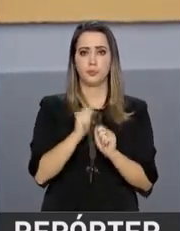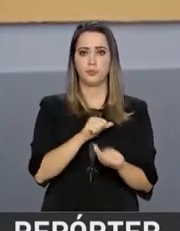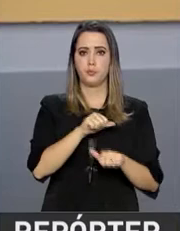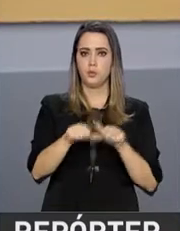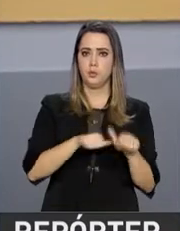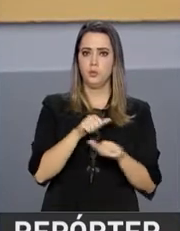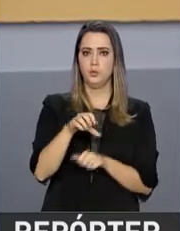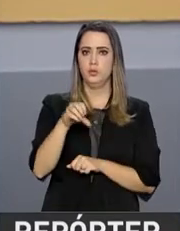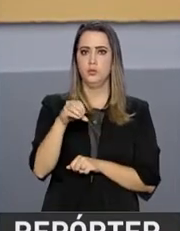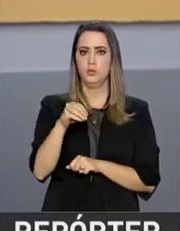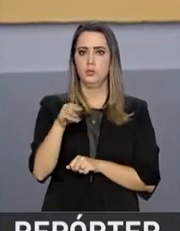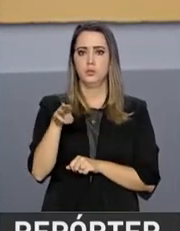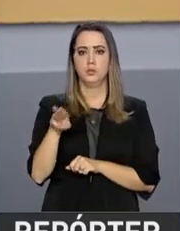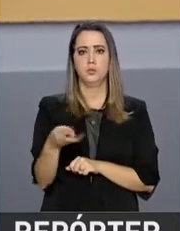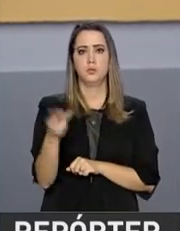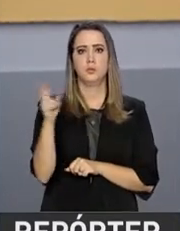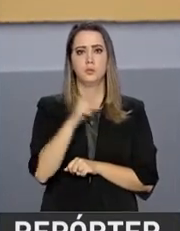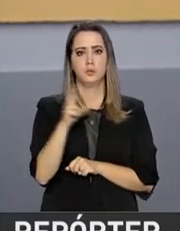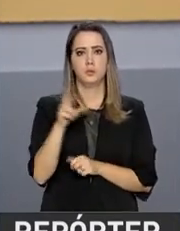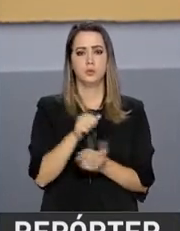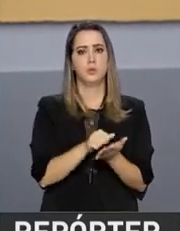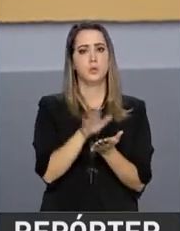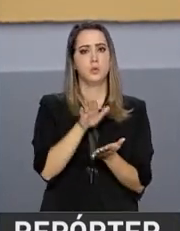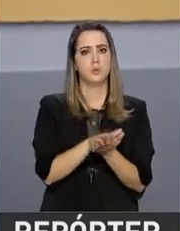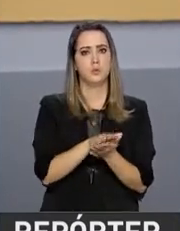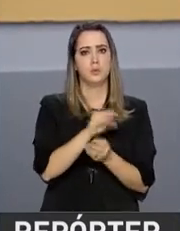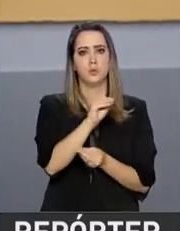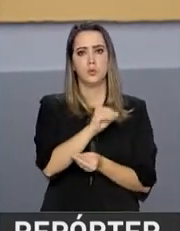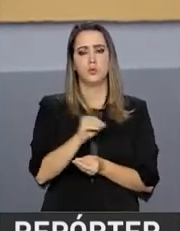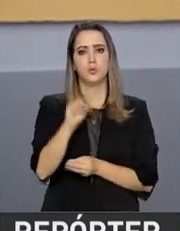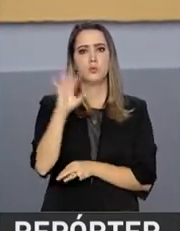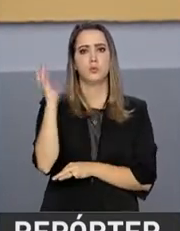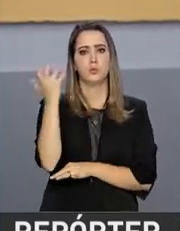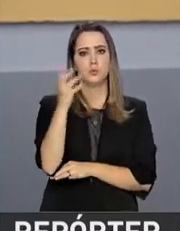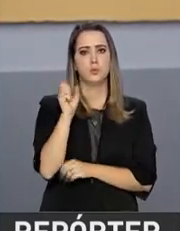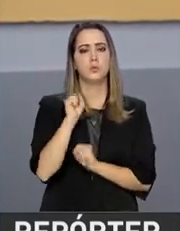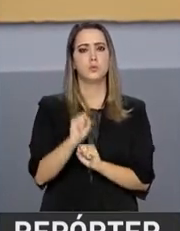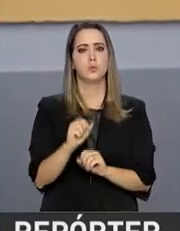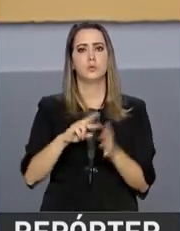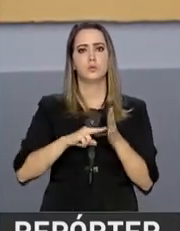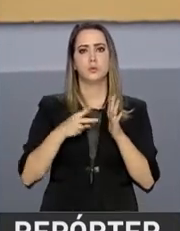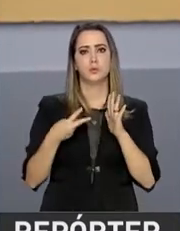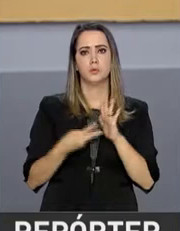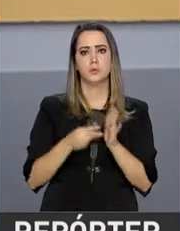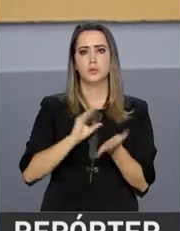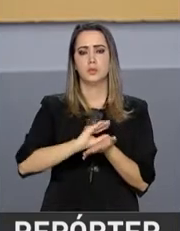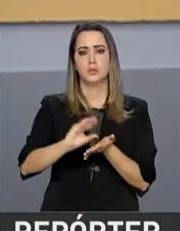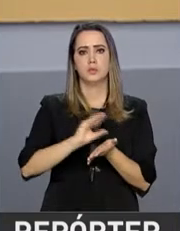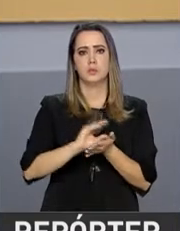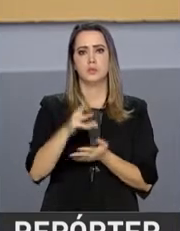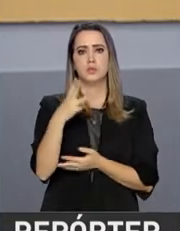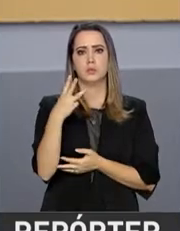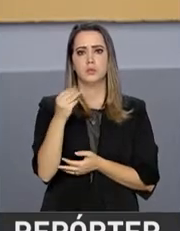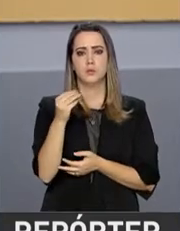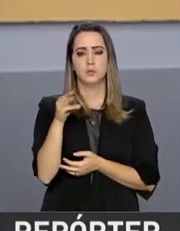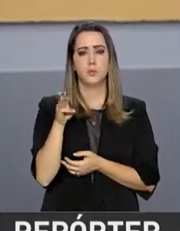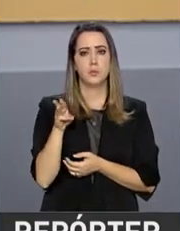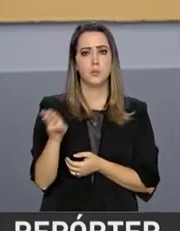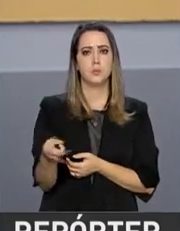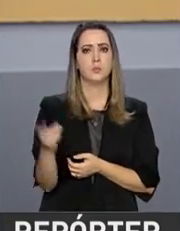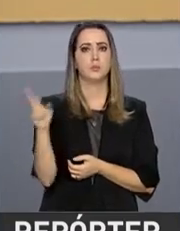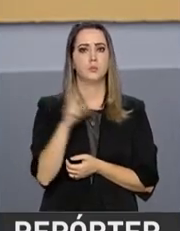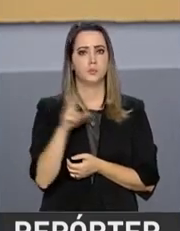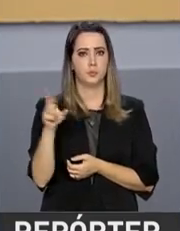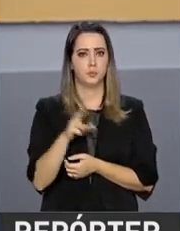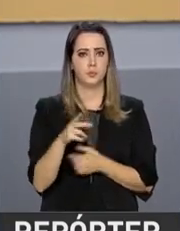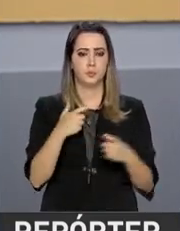converter 900 milhões de reais em multas para ações de recuperação ambiental, o que pode representar investimentos de cerca de 300